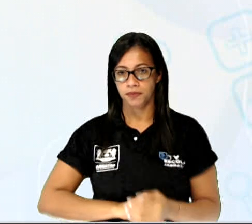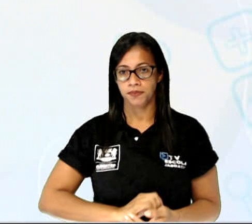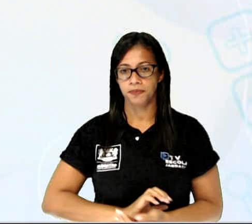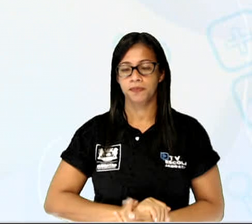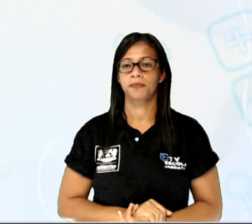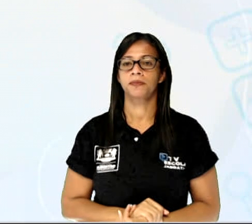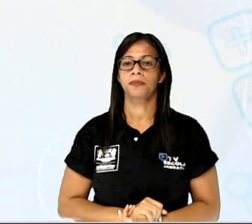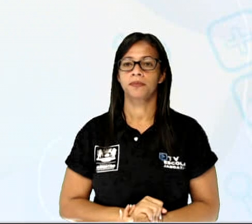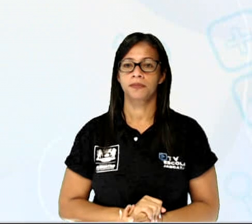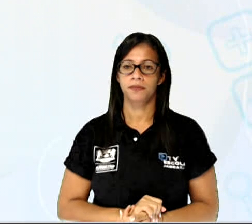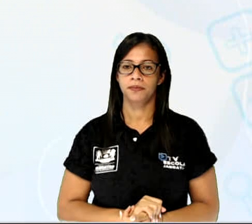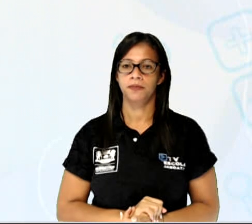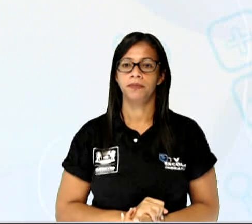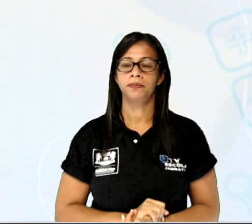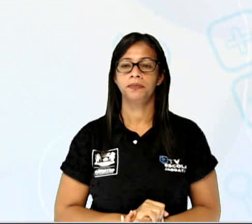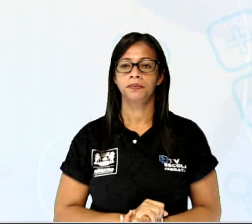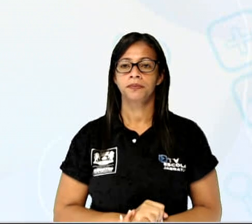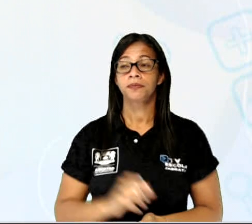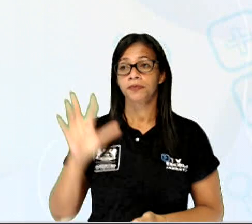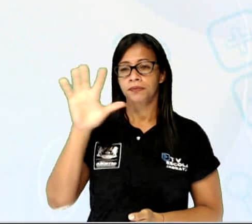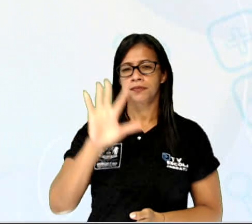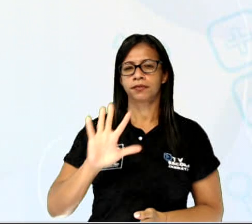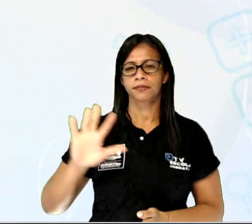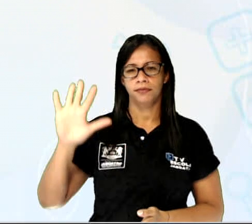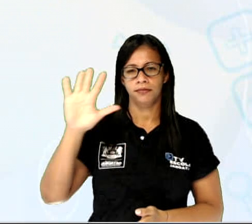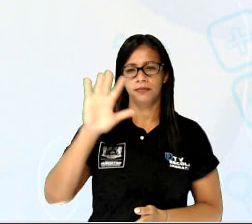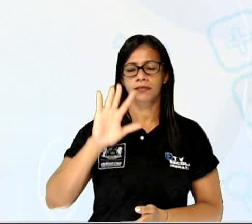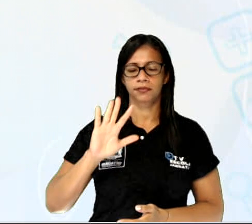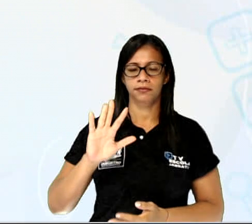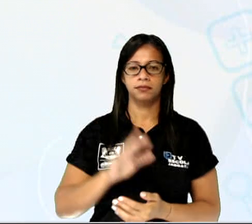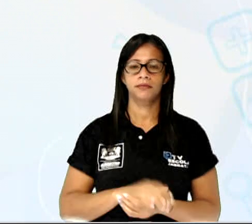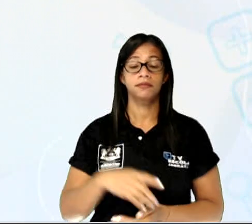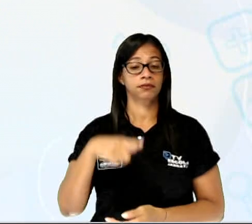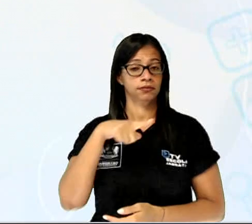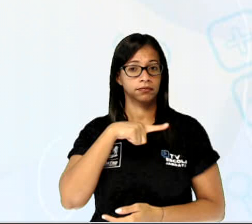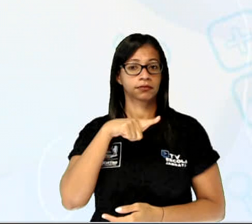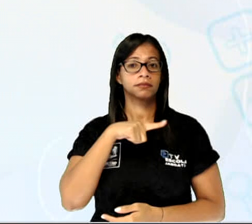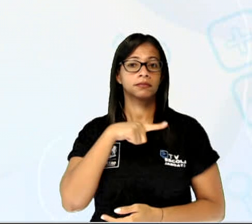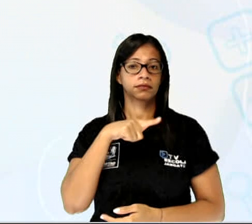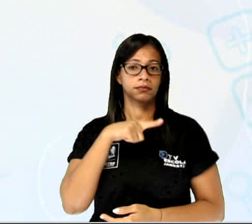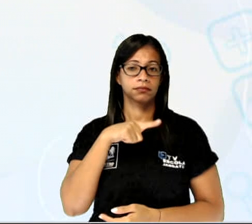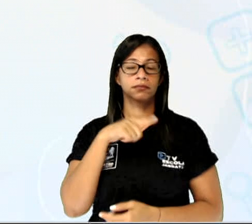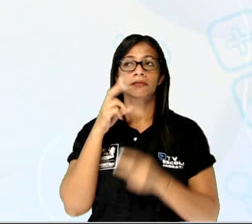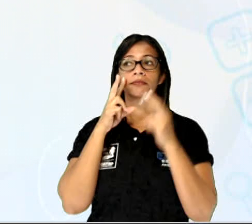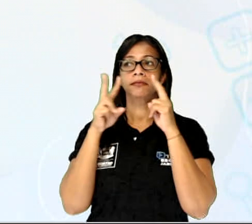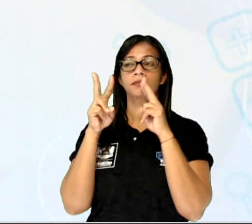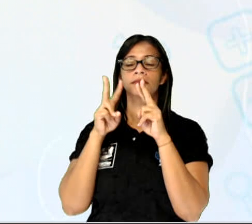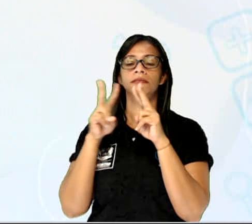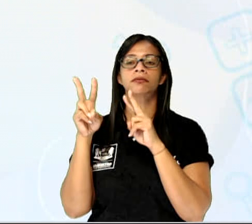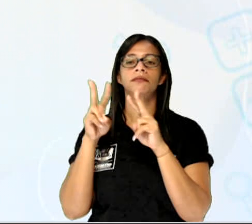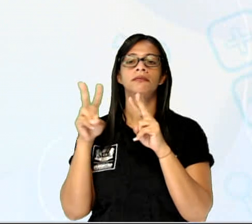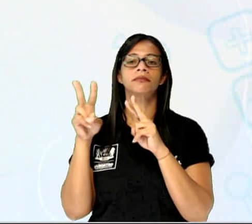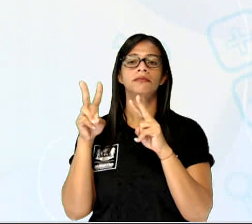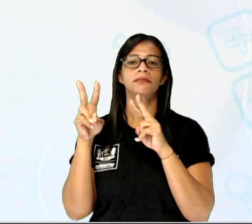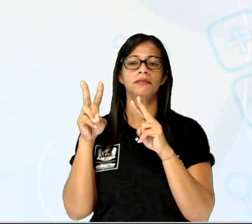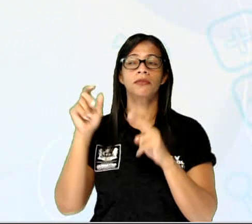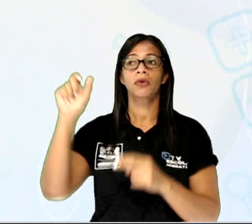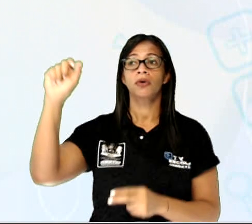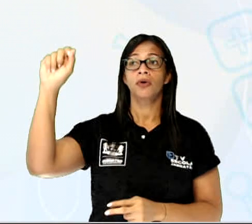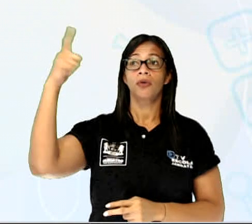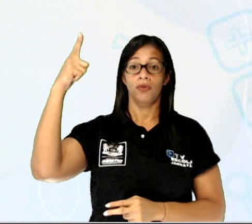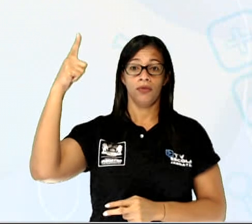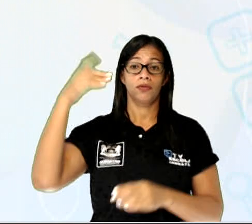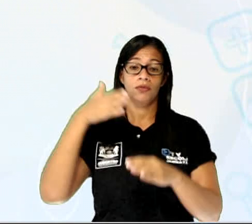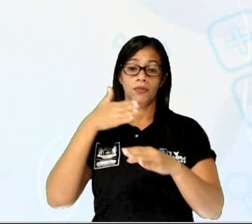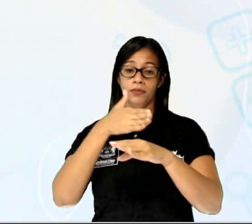árvores. A imagem abaixo, vocês estão observando também que o sol ele entrou nessa casa